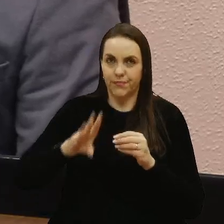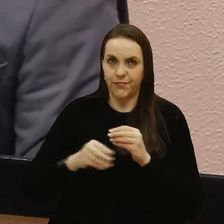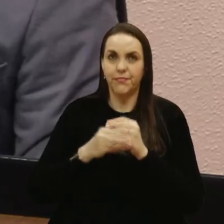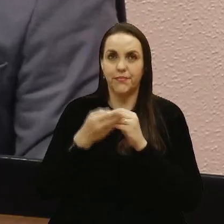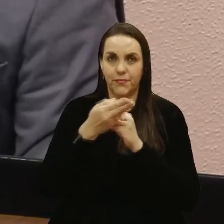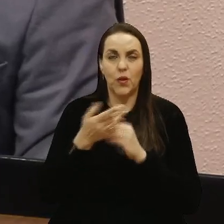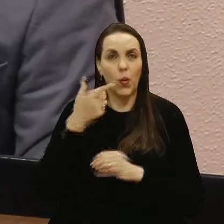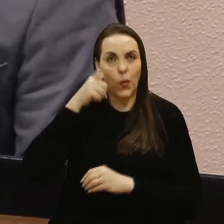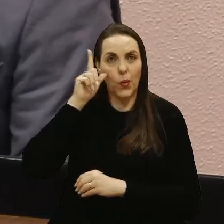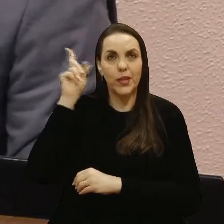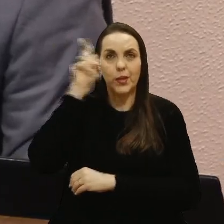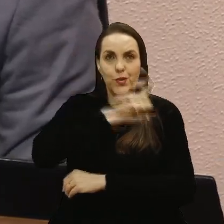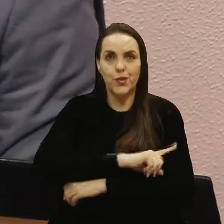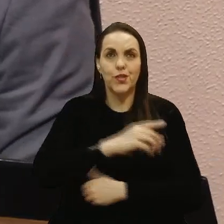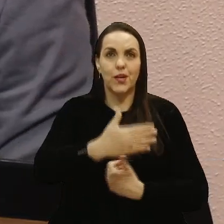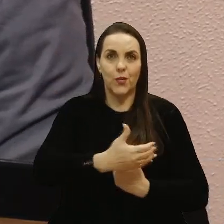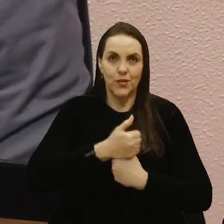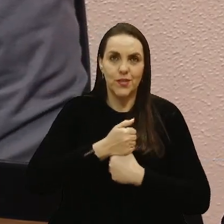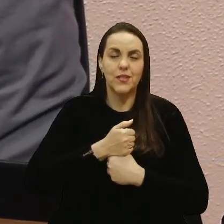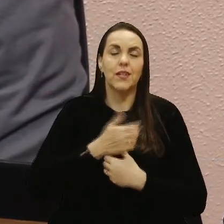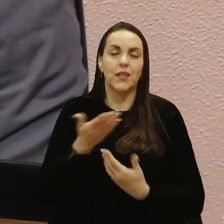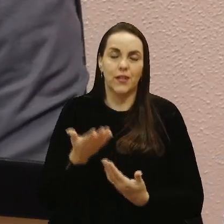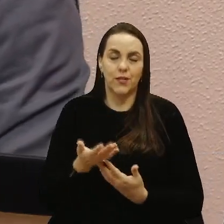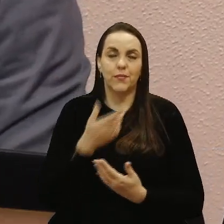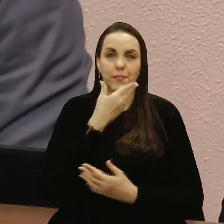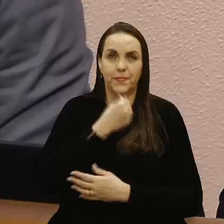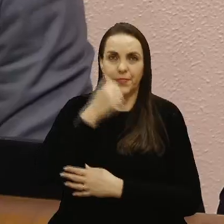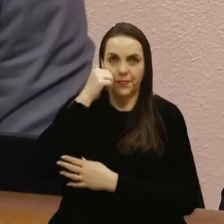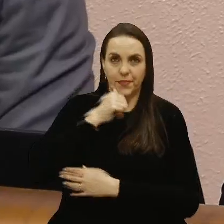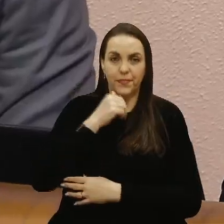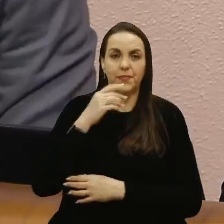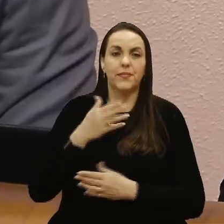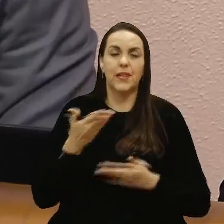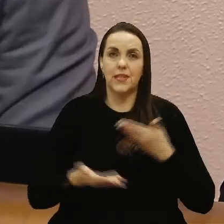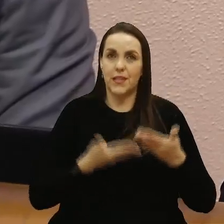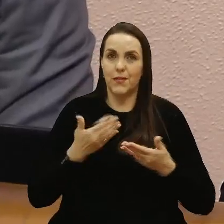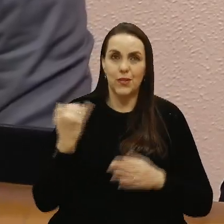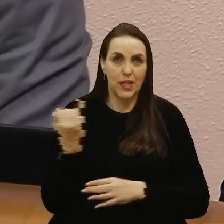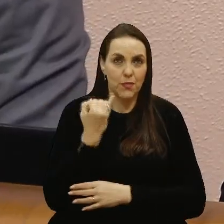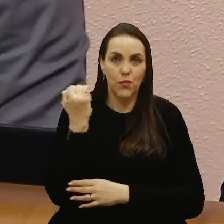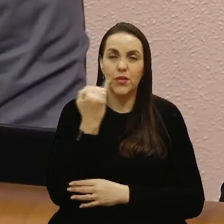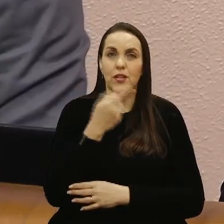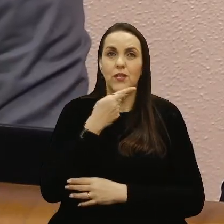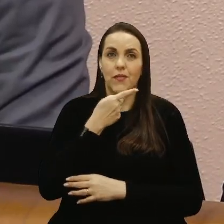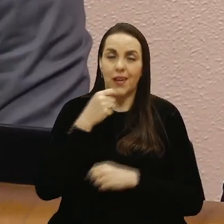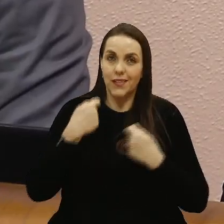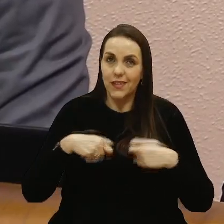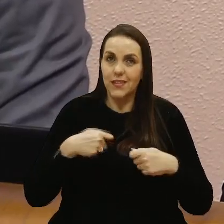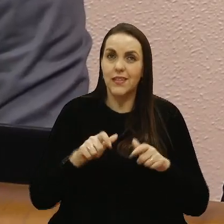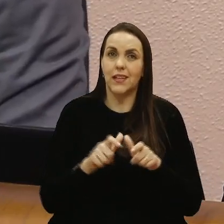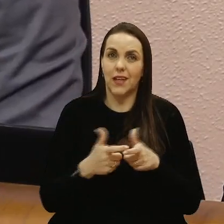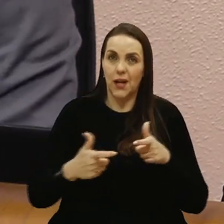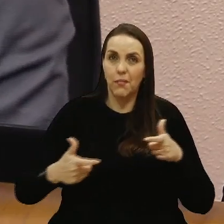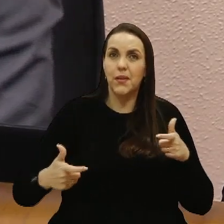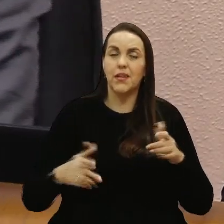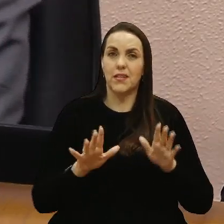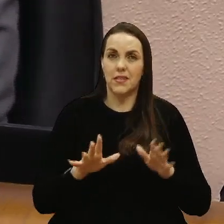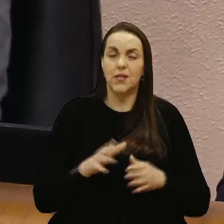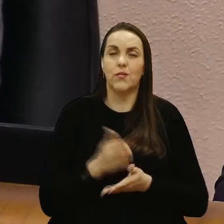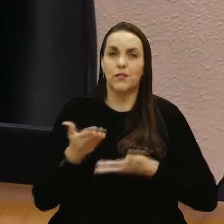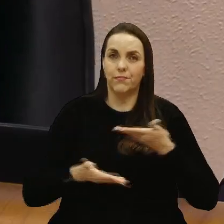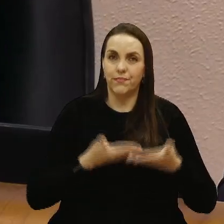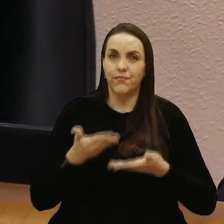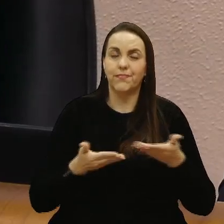conselheiro e da conselheira tutelar, que prestam um serviço tão importante, e reforçar a necessidade da ampliação desse serviço